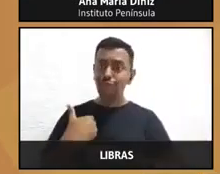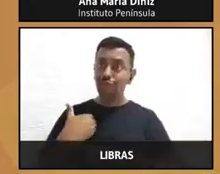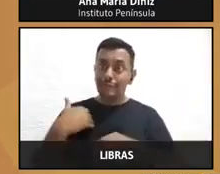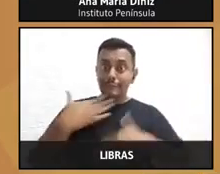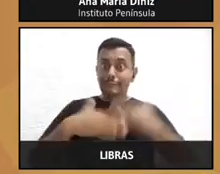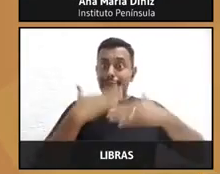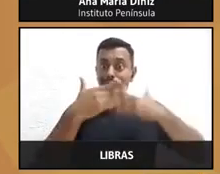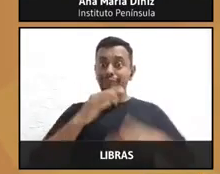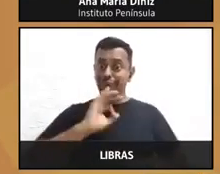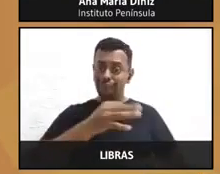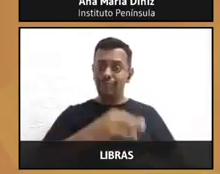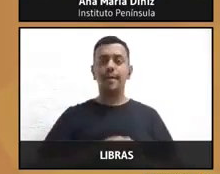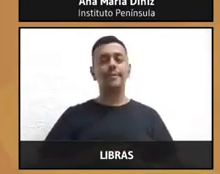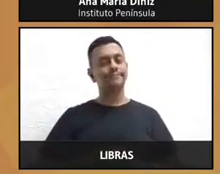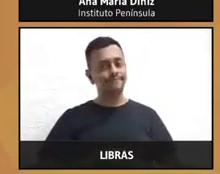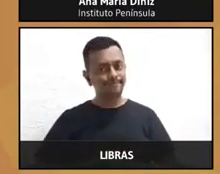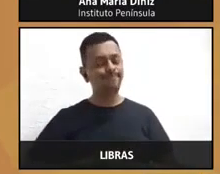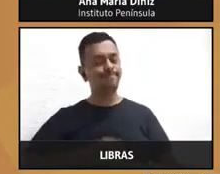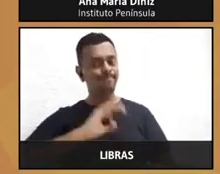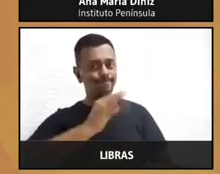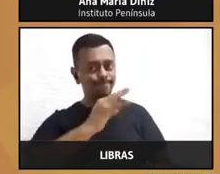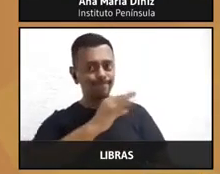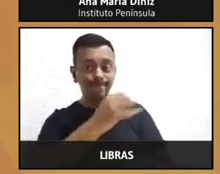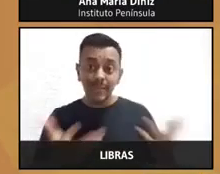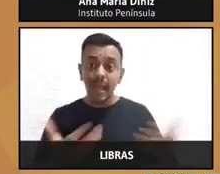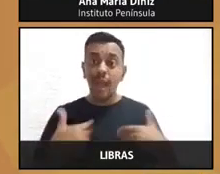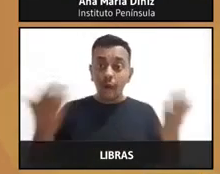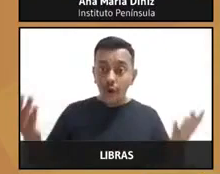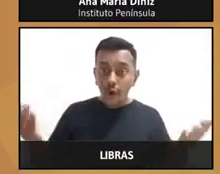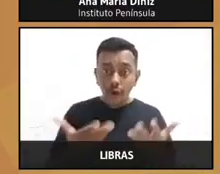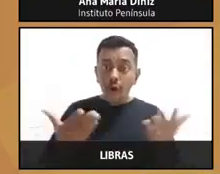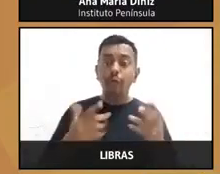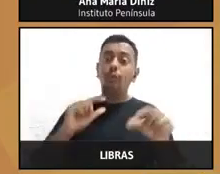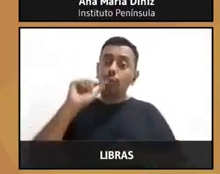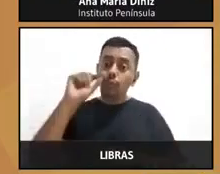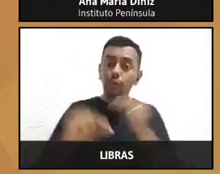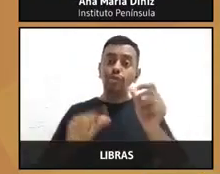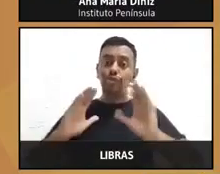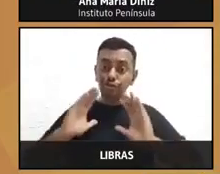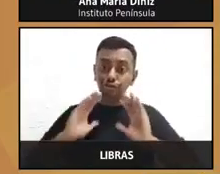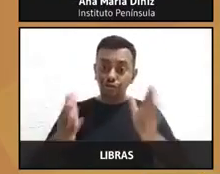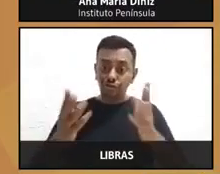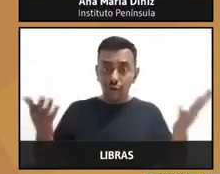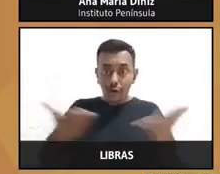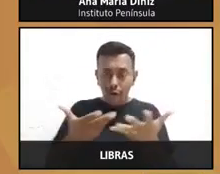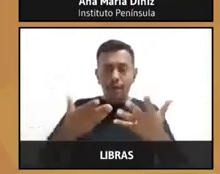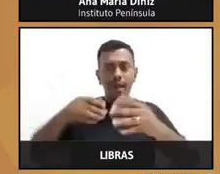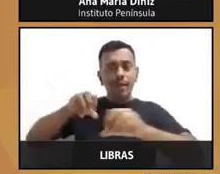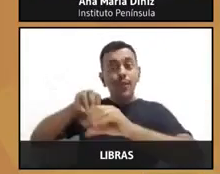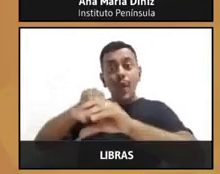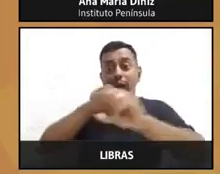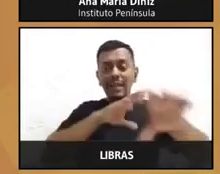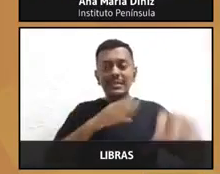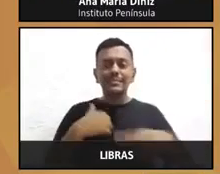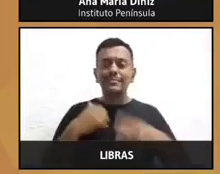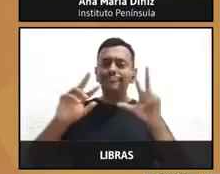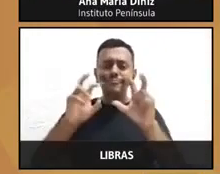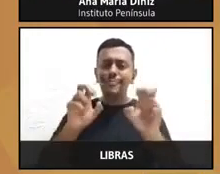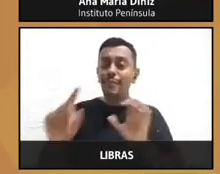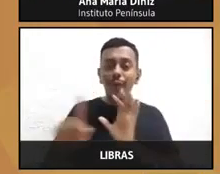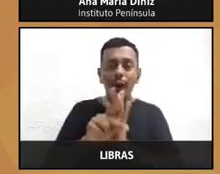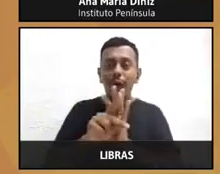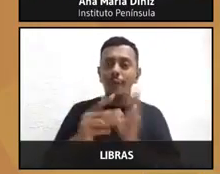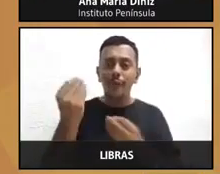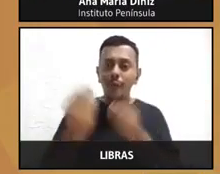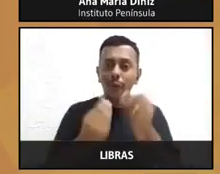Em geral, este é o momento em que a educação se tornou um projeto da sociedade como um